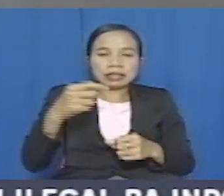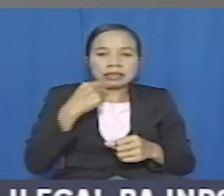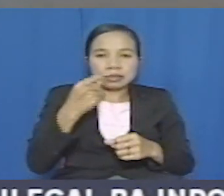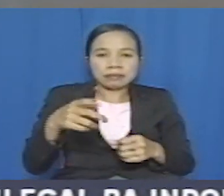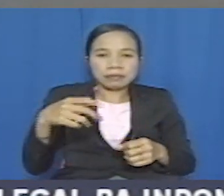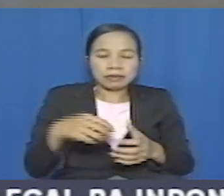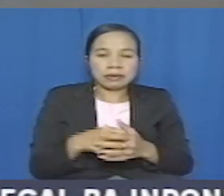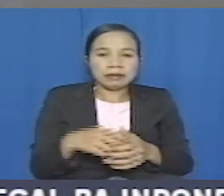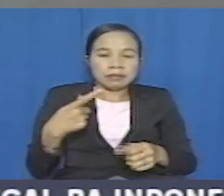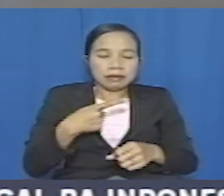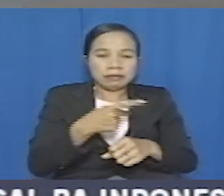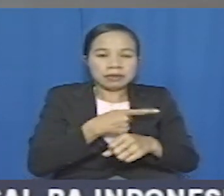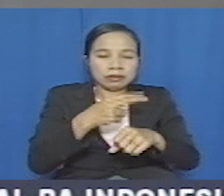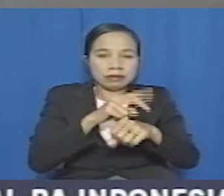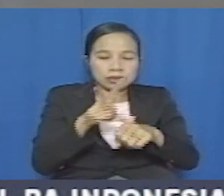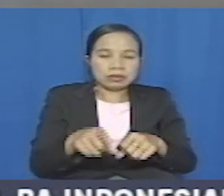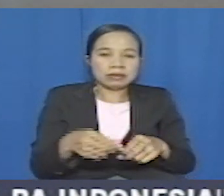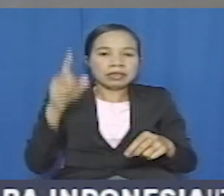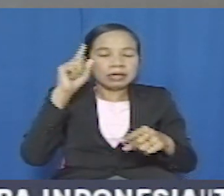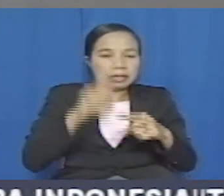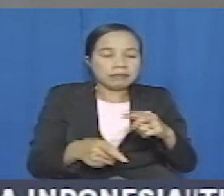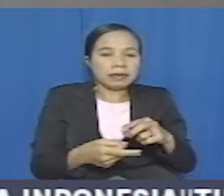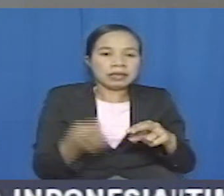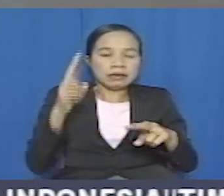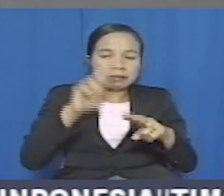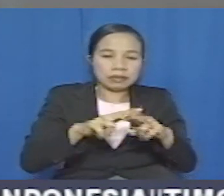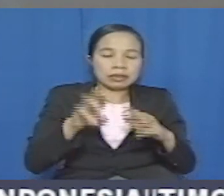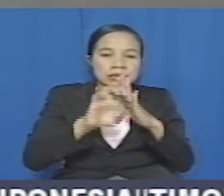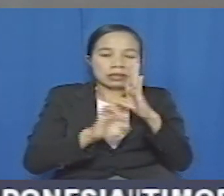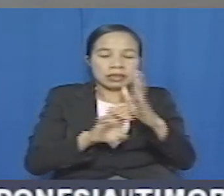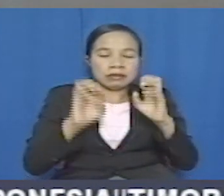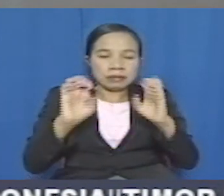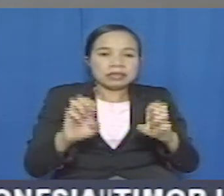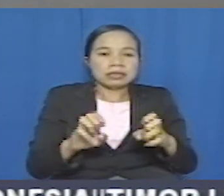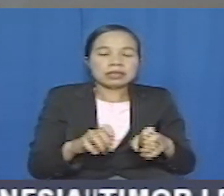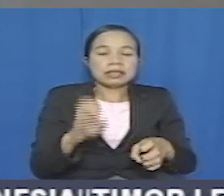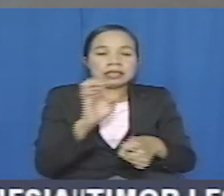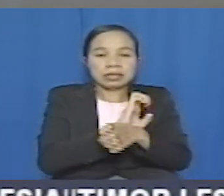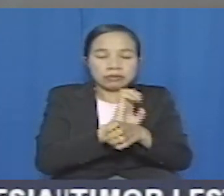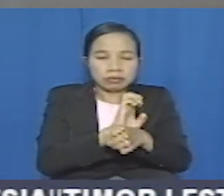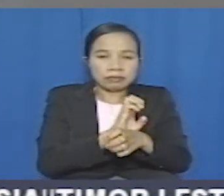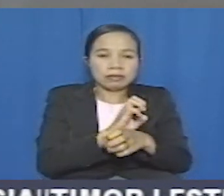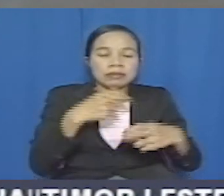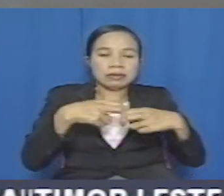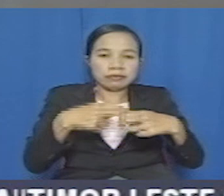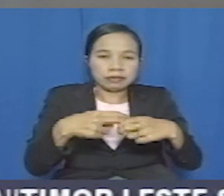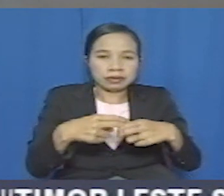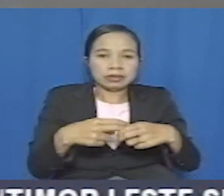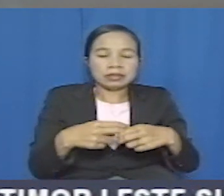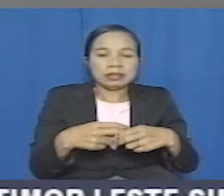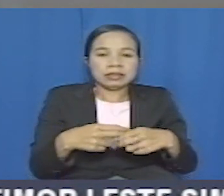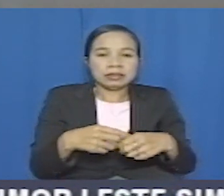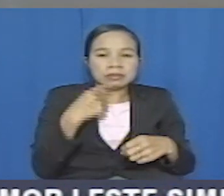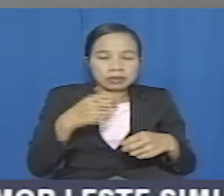a Tulabele continua a estender estado de emergência, nebe foi efeito socioeconômico negativo, nebe significante para a itania